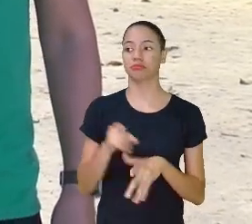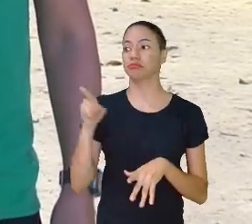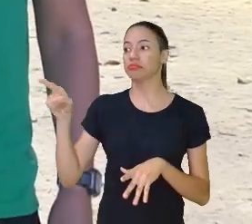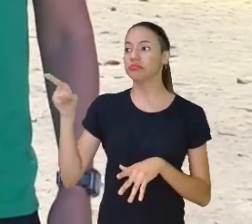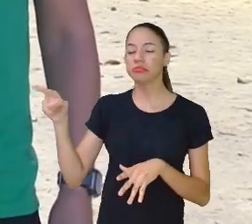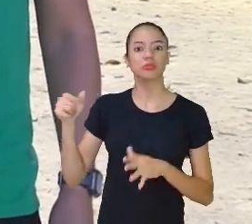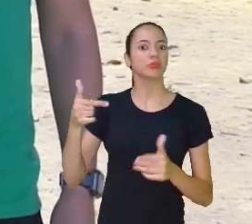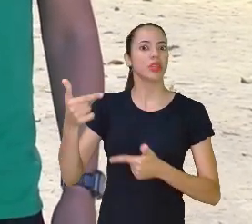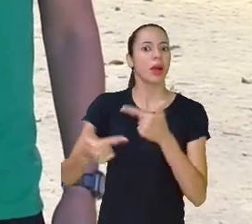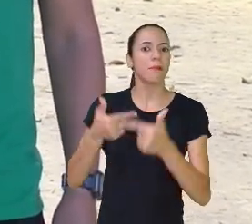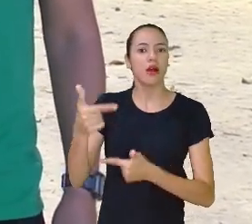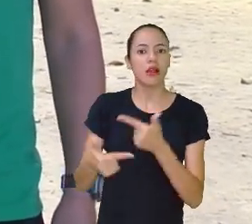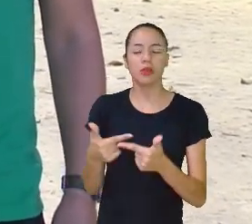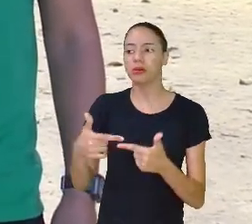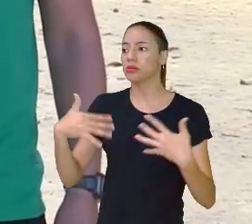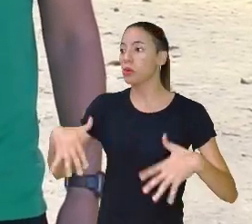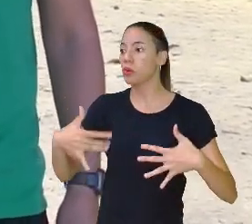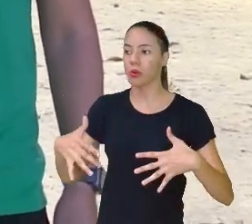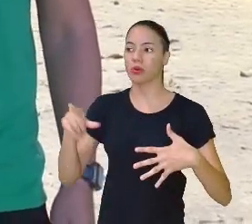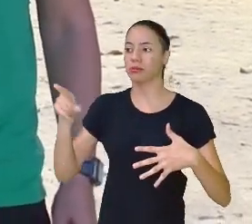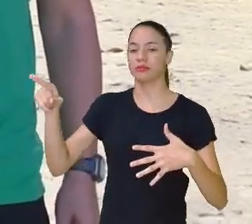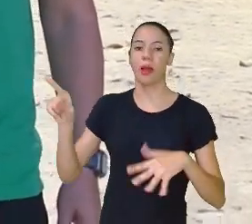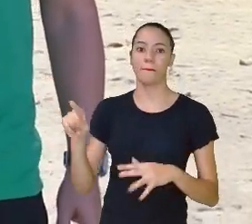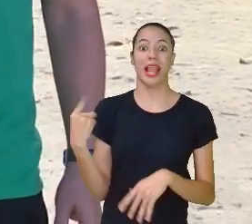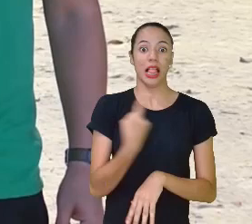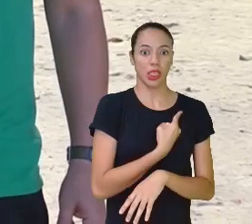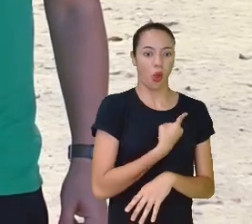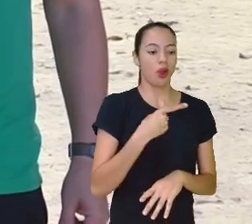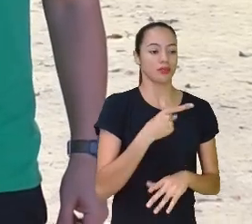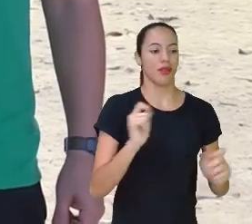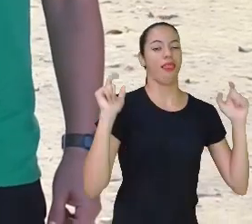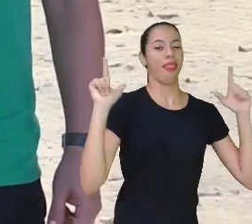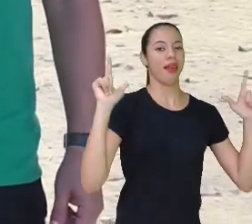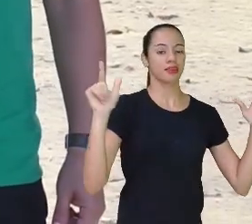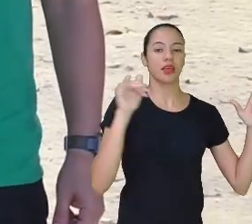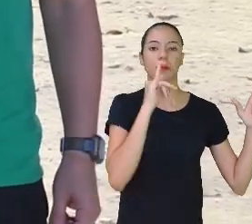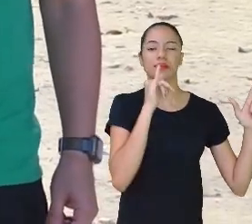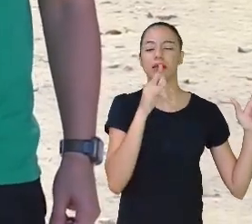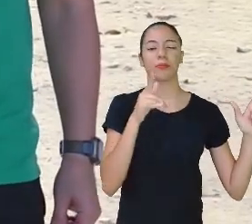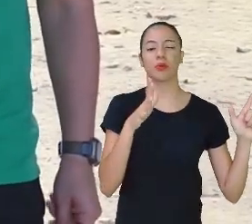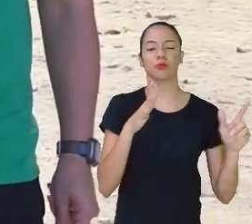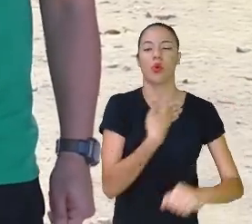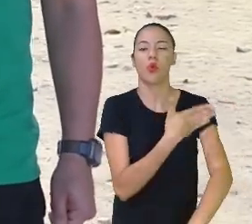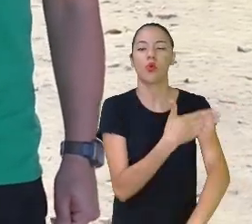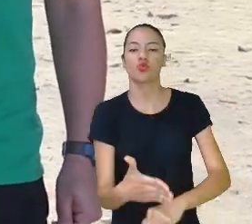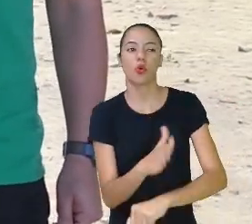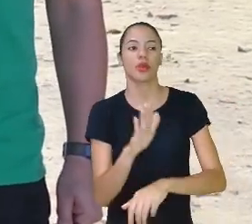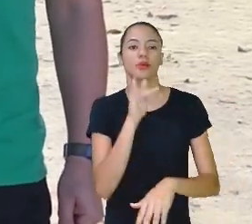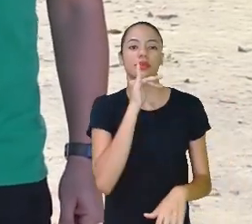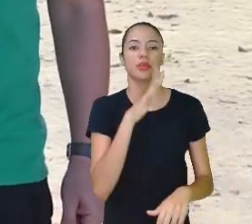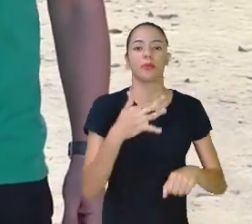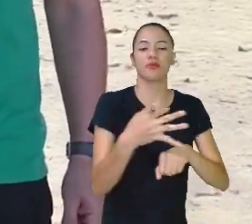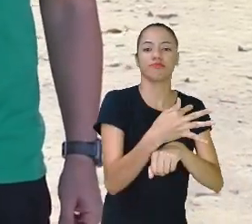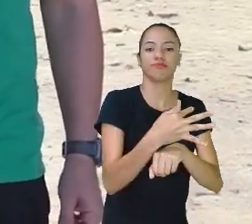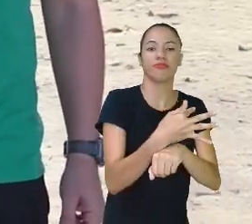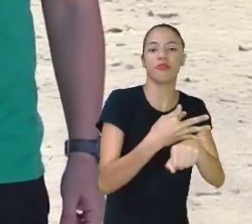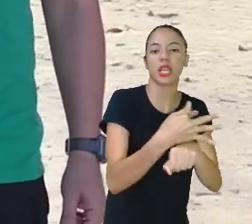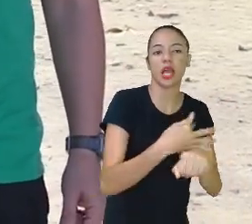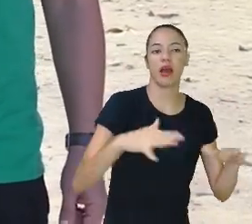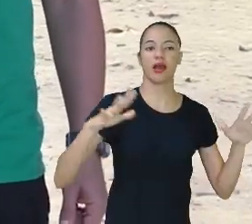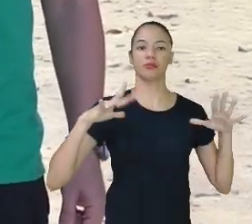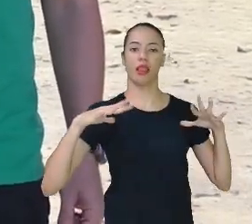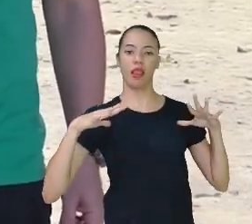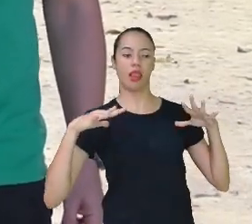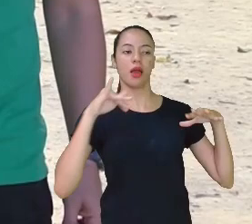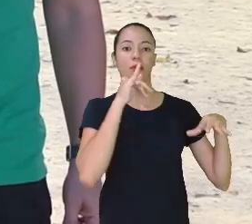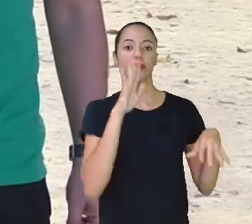de trabalho o que pra gente é um lazer. Nós que temos o hábito de ir no feriado, no fim de semana, vir passear no barco, trazer